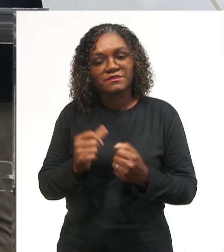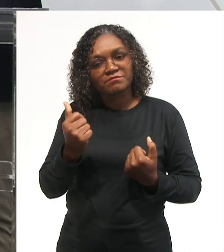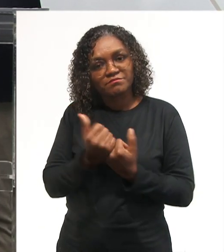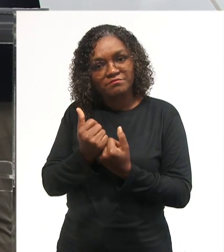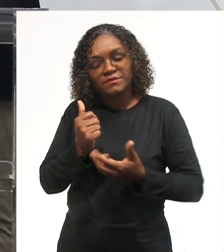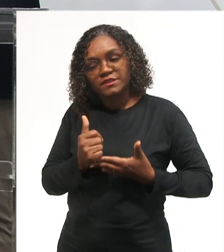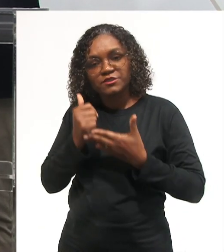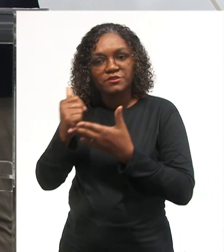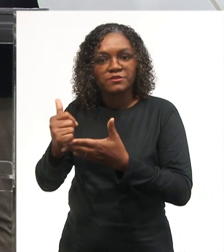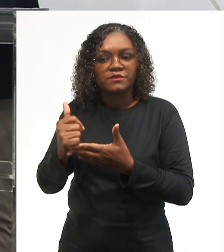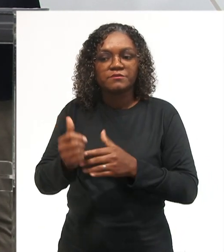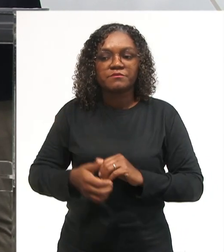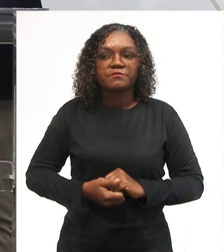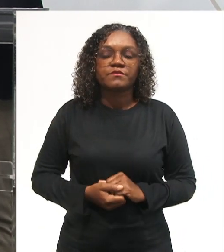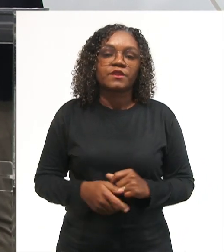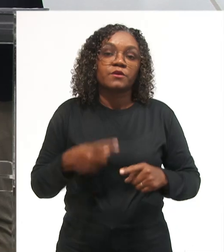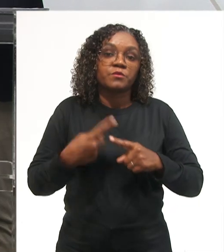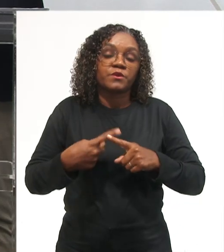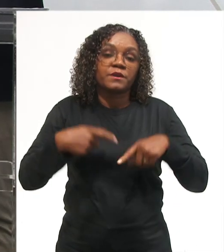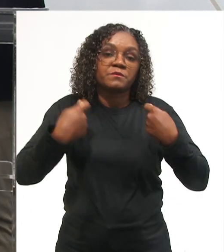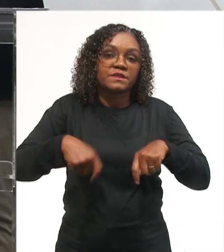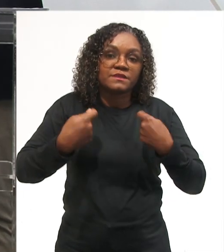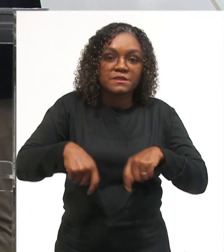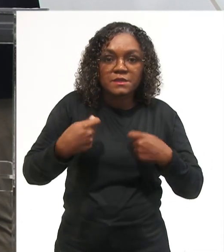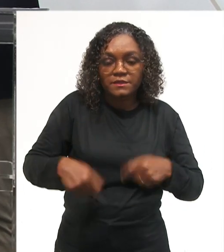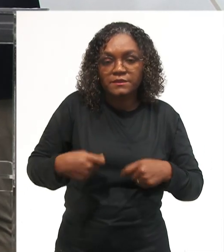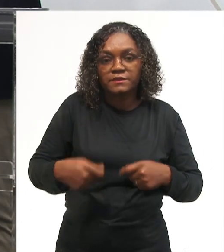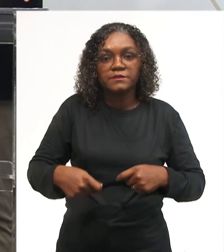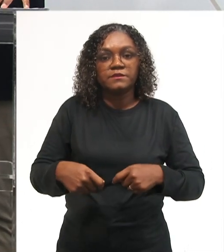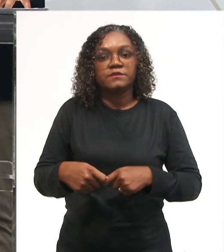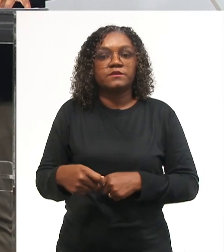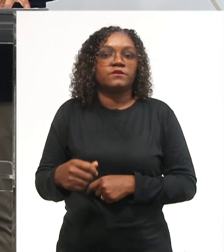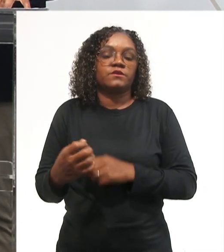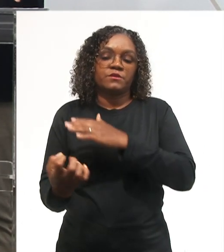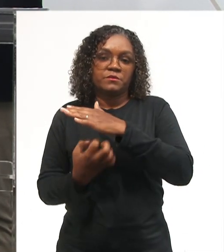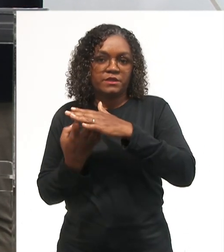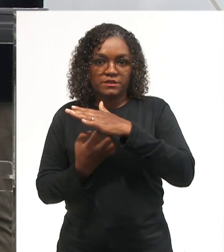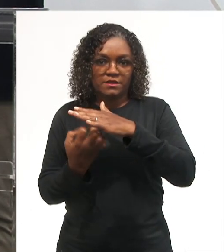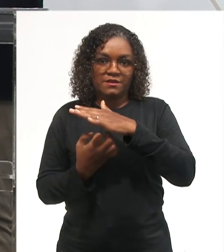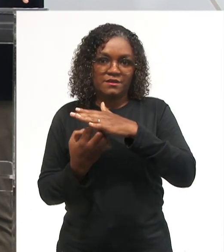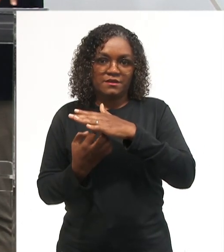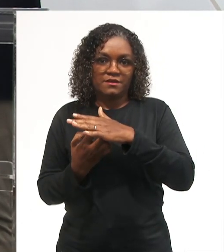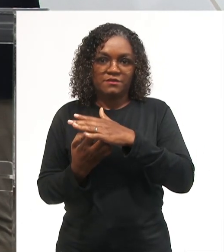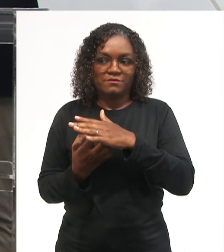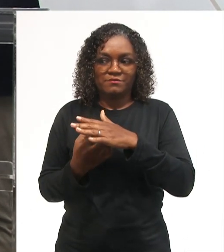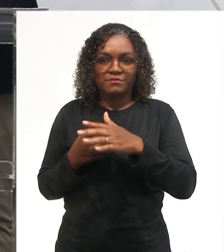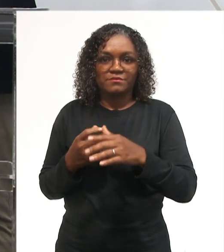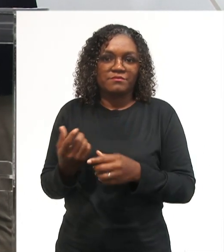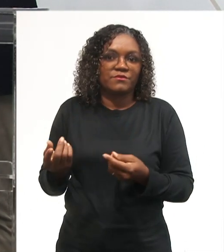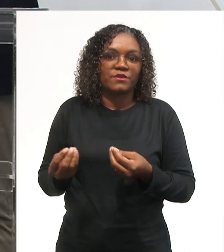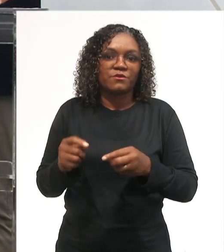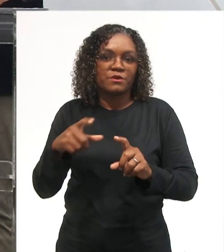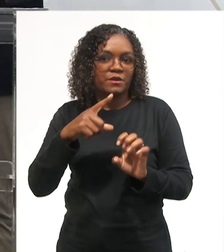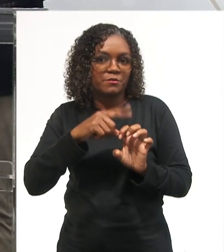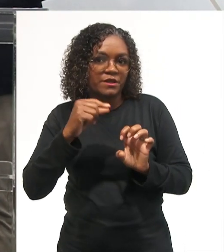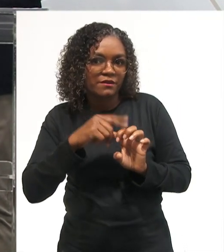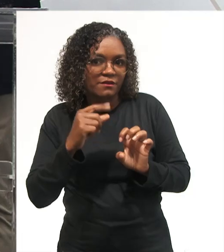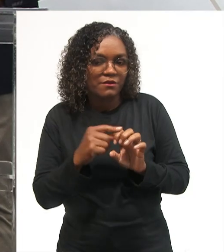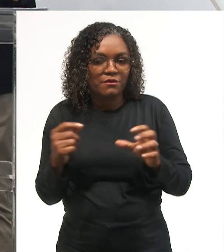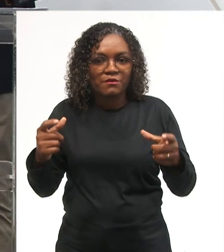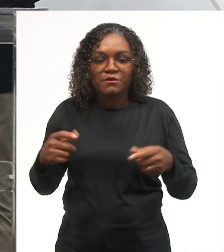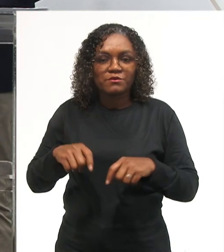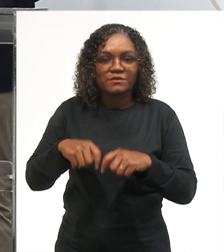mercado incompleto. Há necessidade, há demanda, mas o empresário por si, né, os pequenos empresários por si, não teriam condições de oferecer